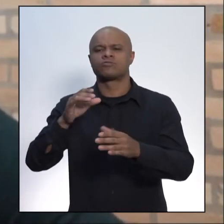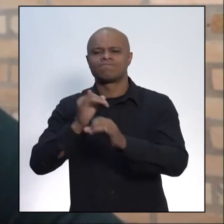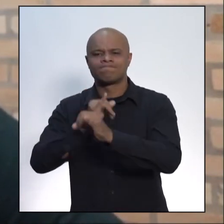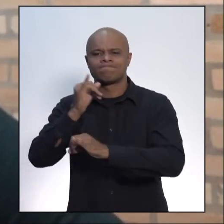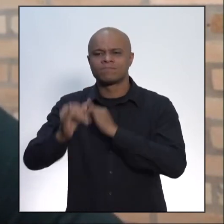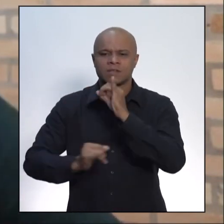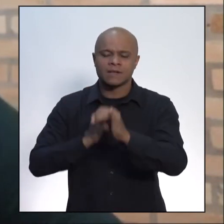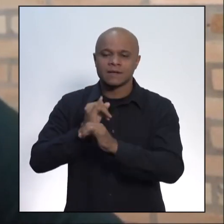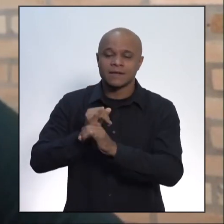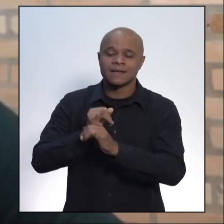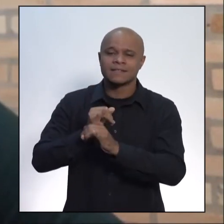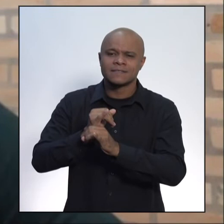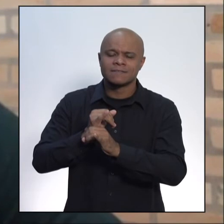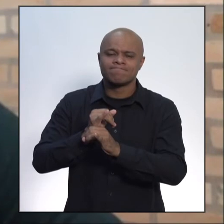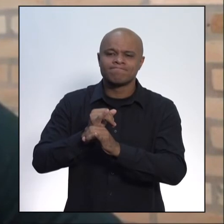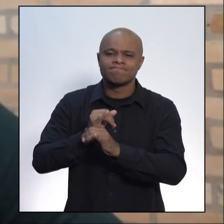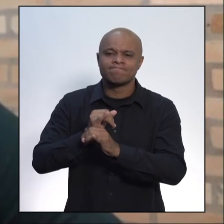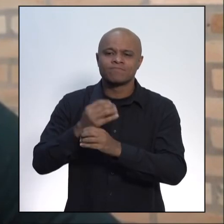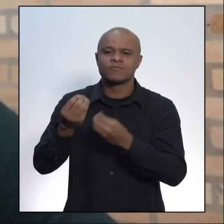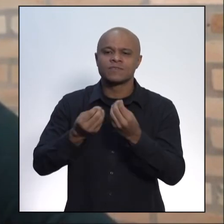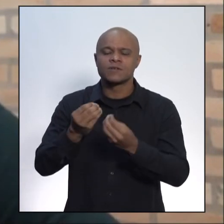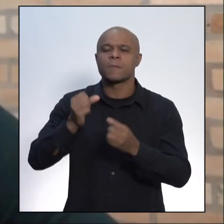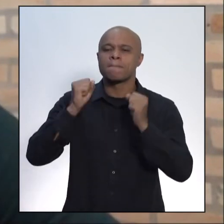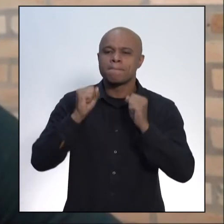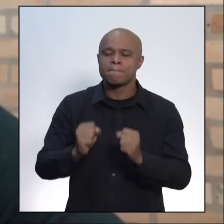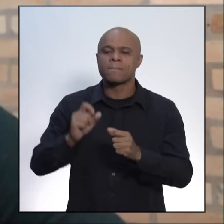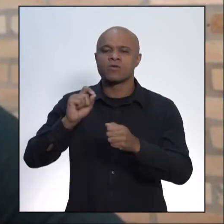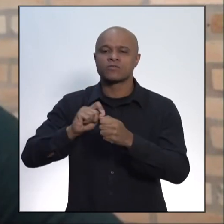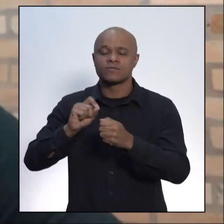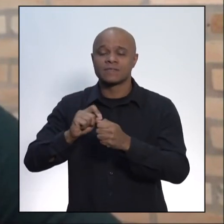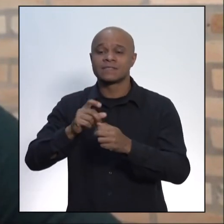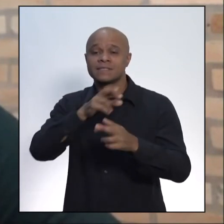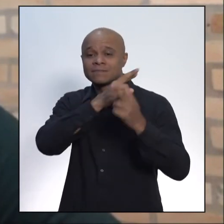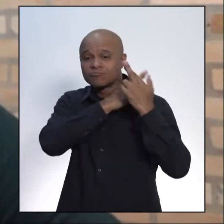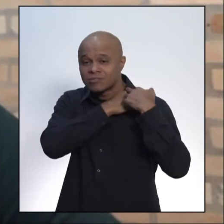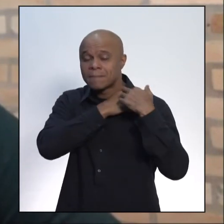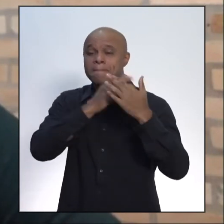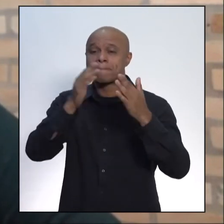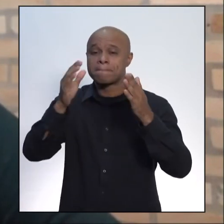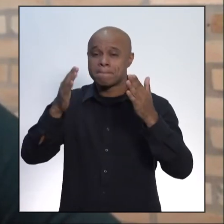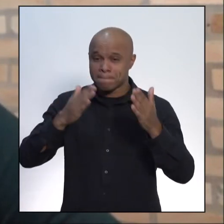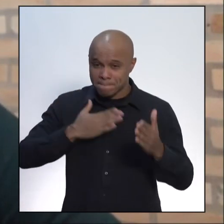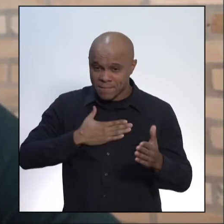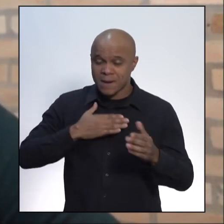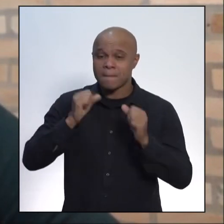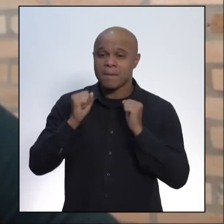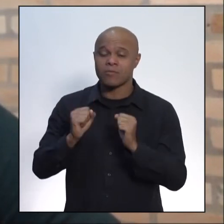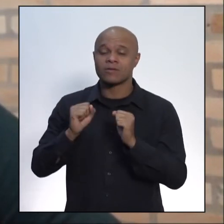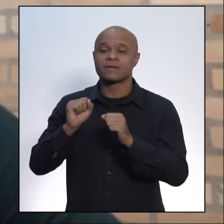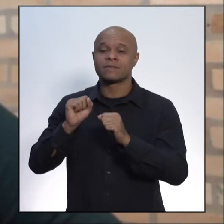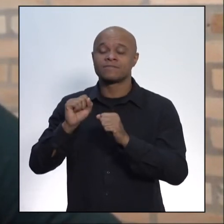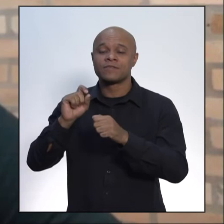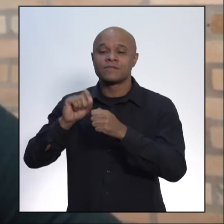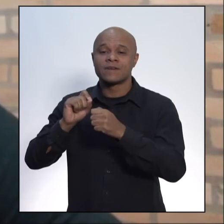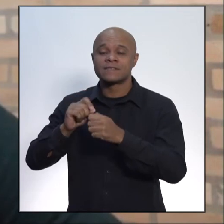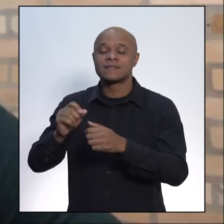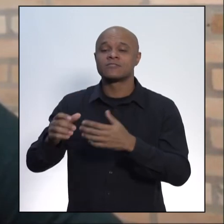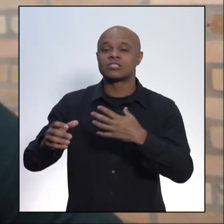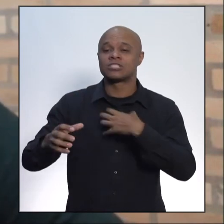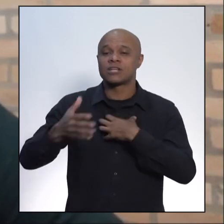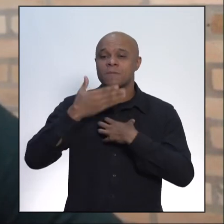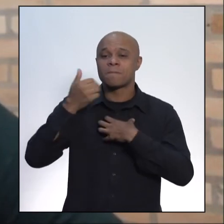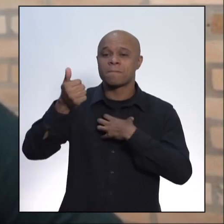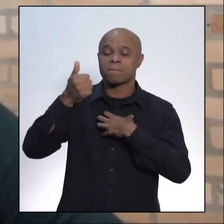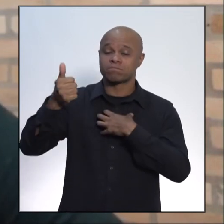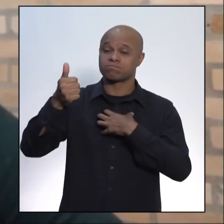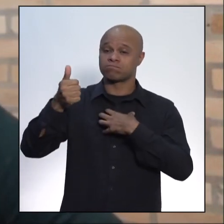remota? Né? E o que eu posso fazer? O que é minha responsabilidade? E como eu posso fazer isso da melhor forma possível,